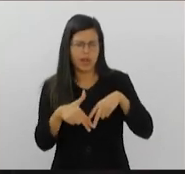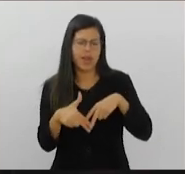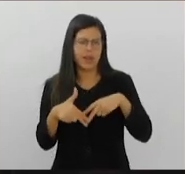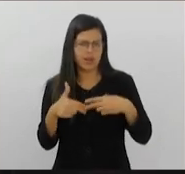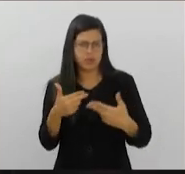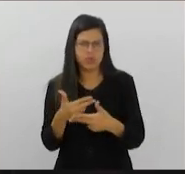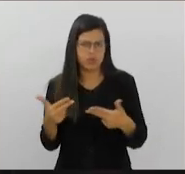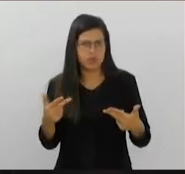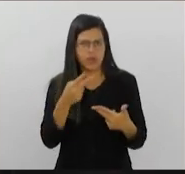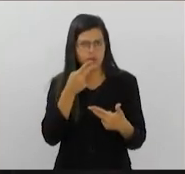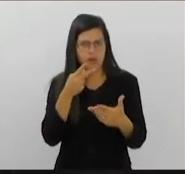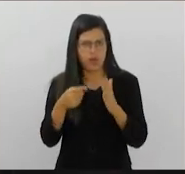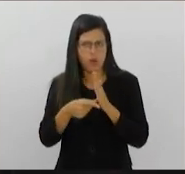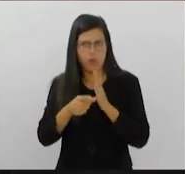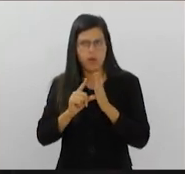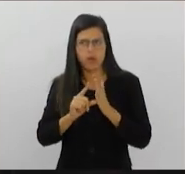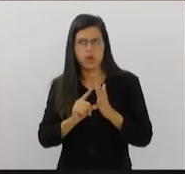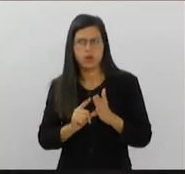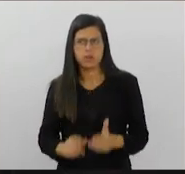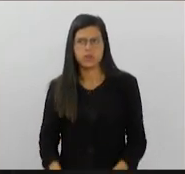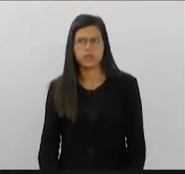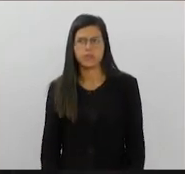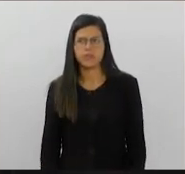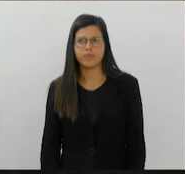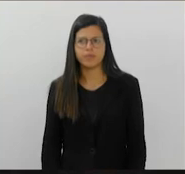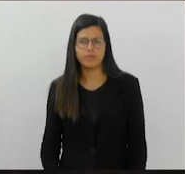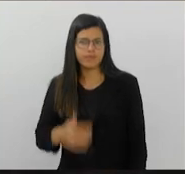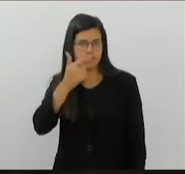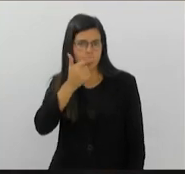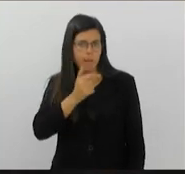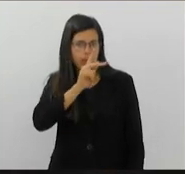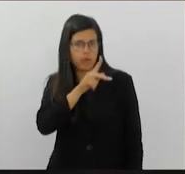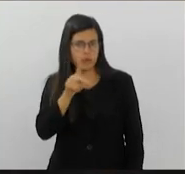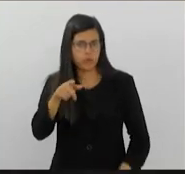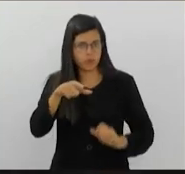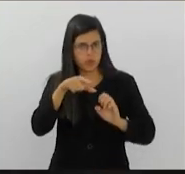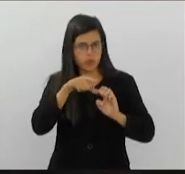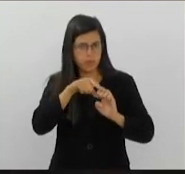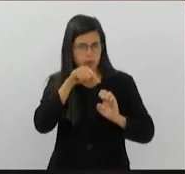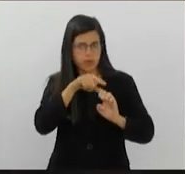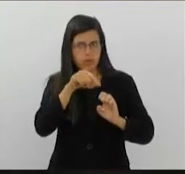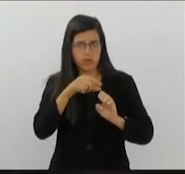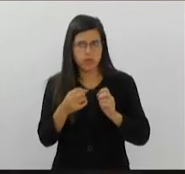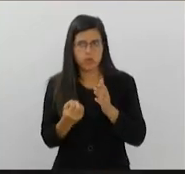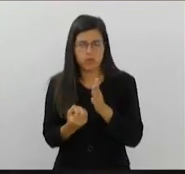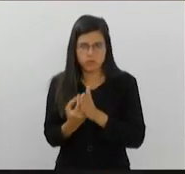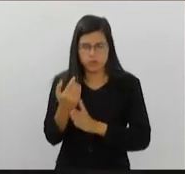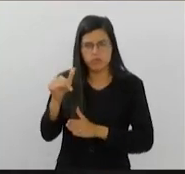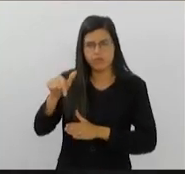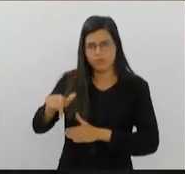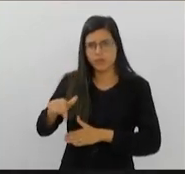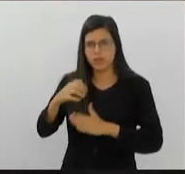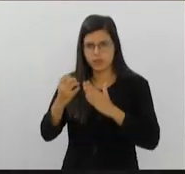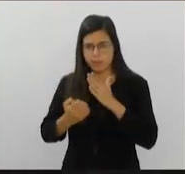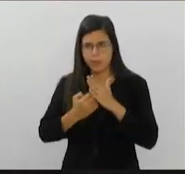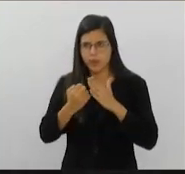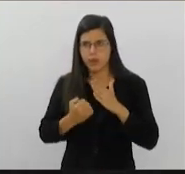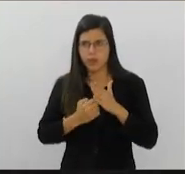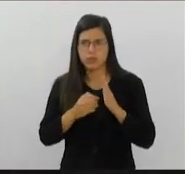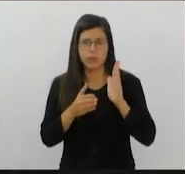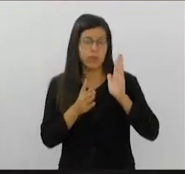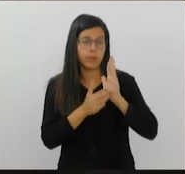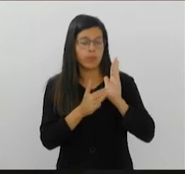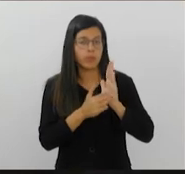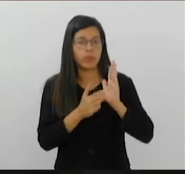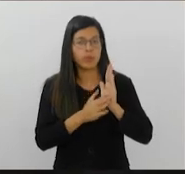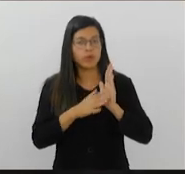colocadas anteriormente. Como professor e empreendedor, eu fundei a Jovem Gênios. A Jovem Gênios ela tem uma proposta